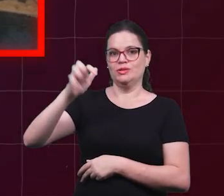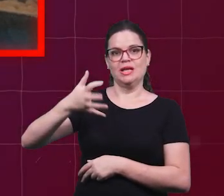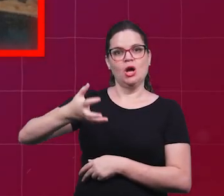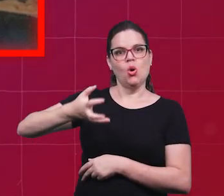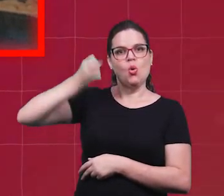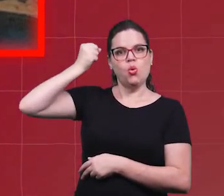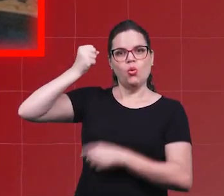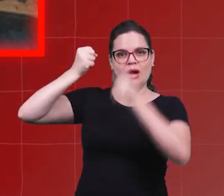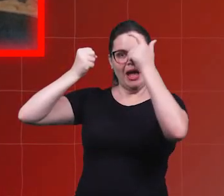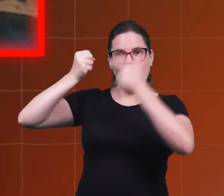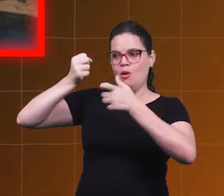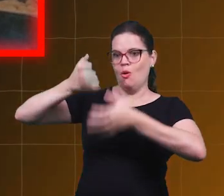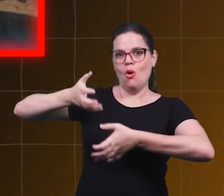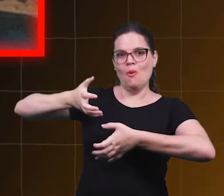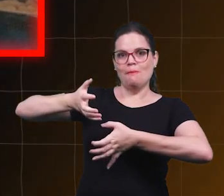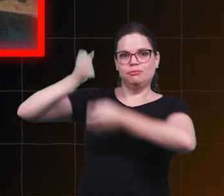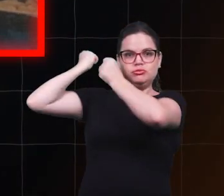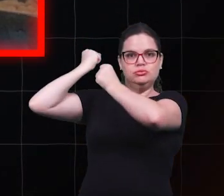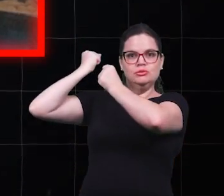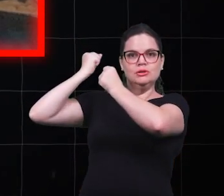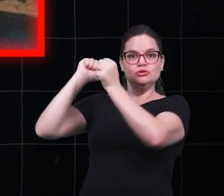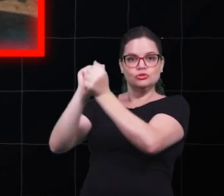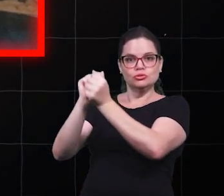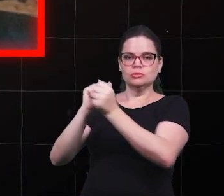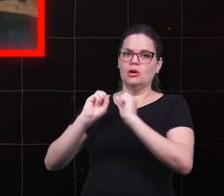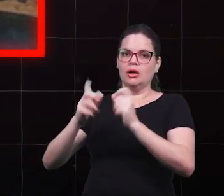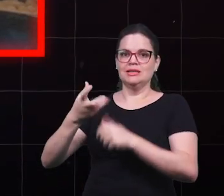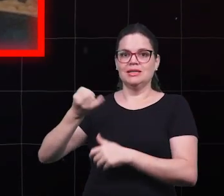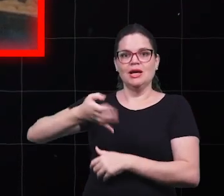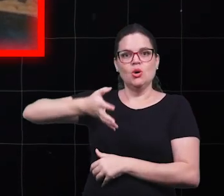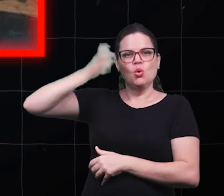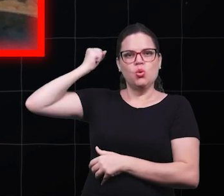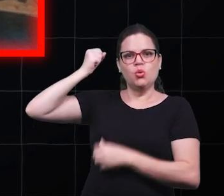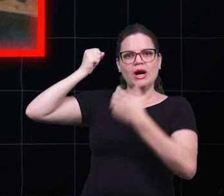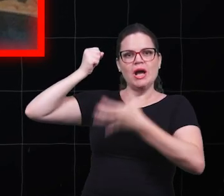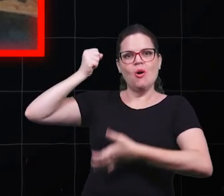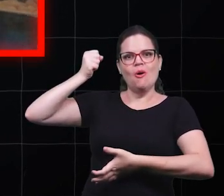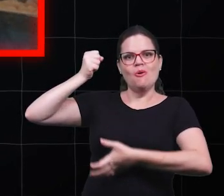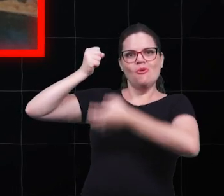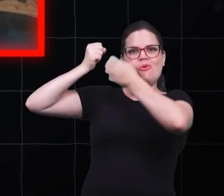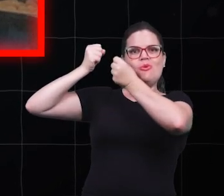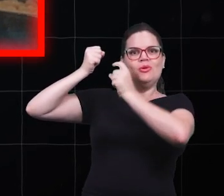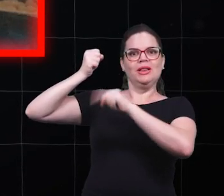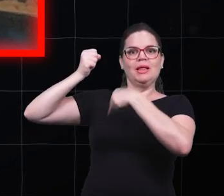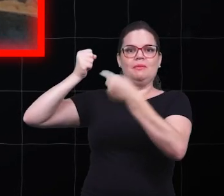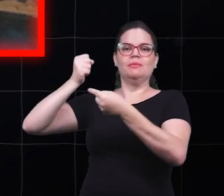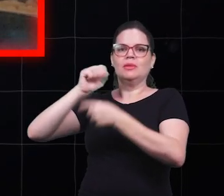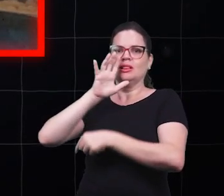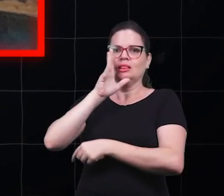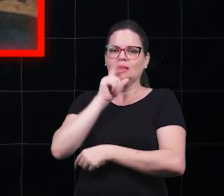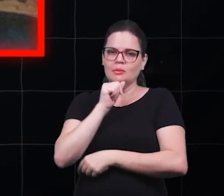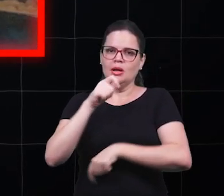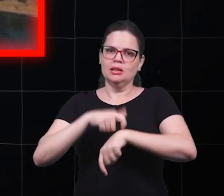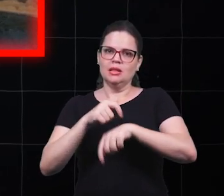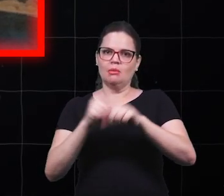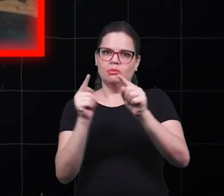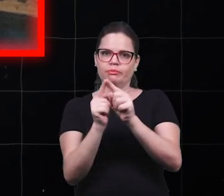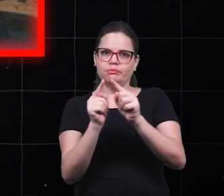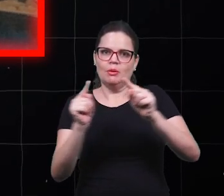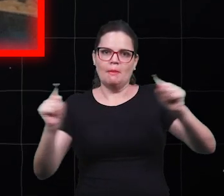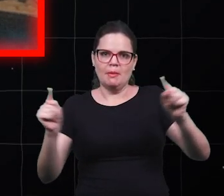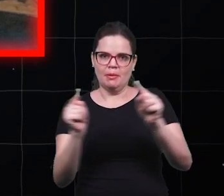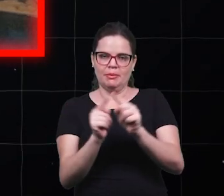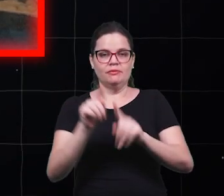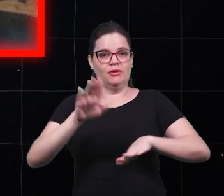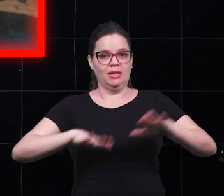à luz. Então, esse exercício aqui científico nos ajuda a entender esse fenômeno que é o arrebatamento,